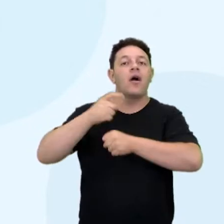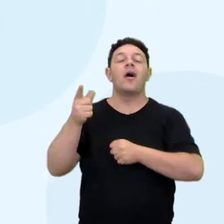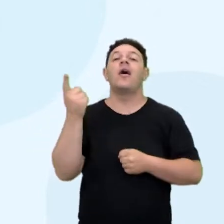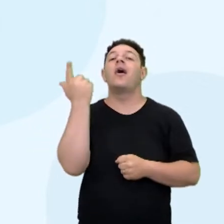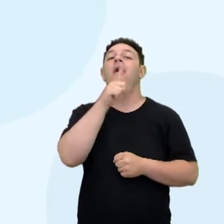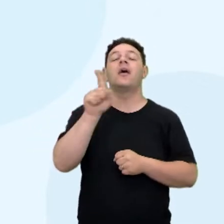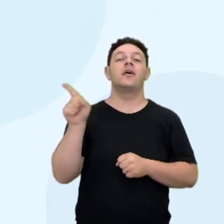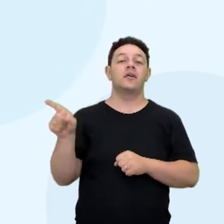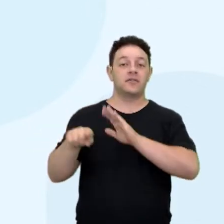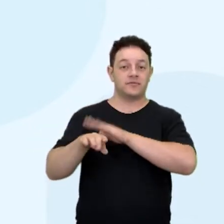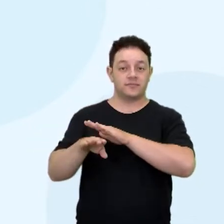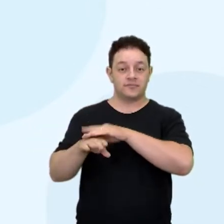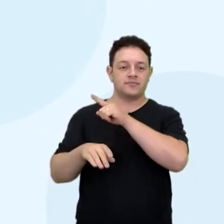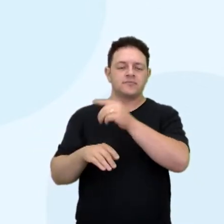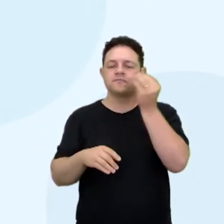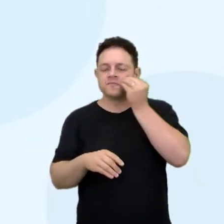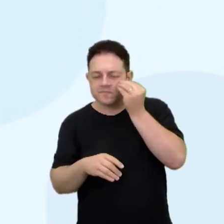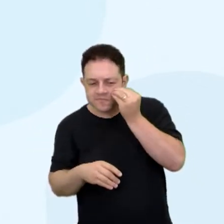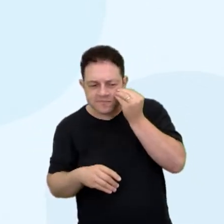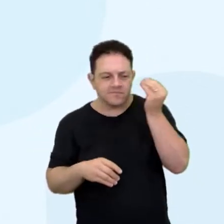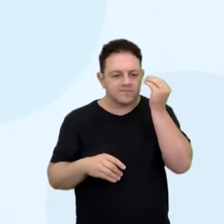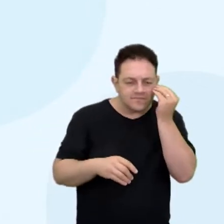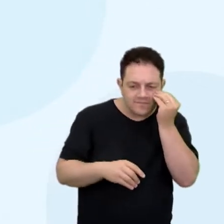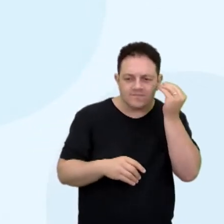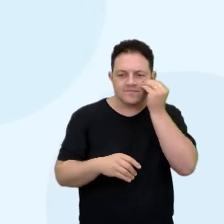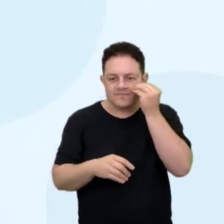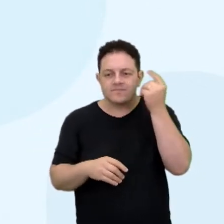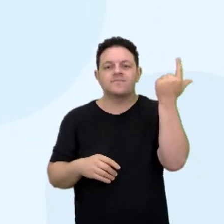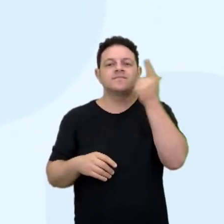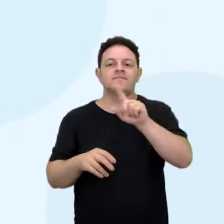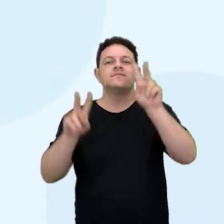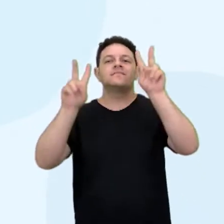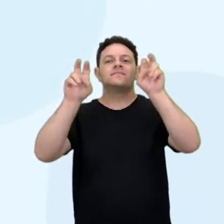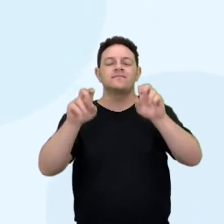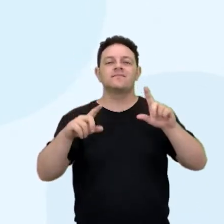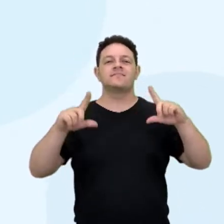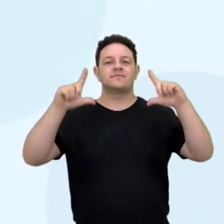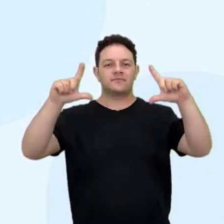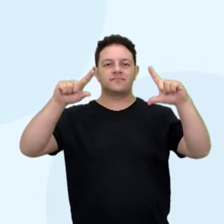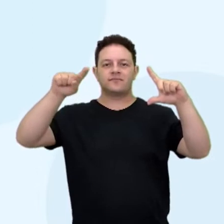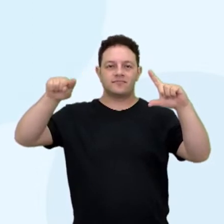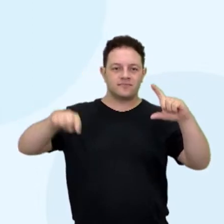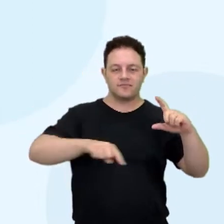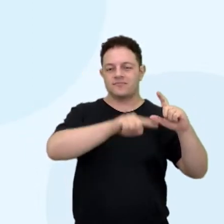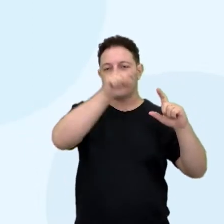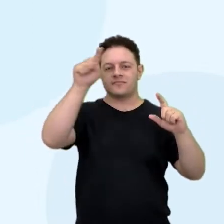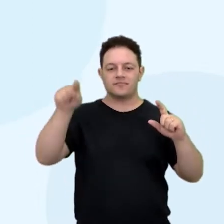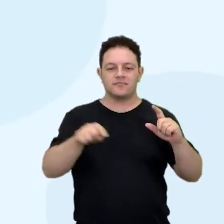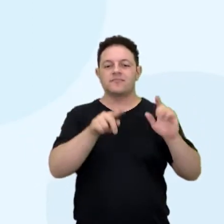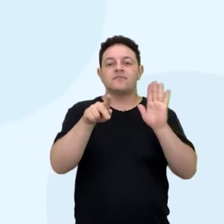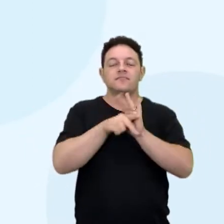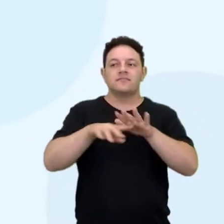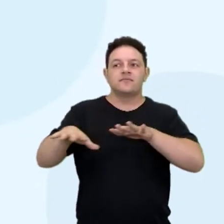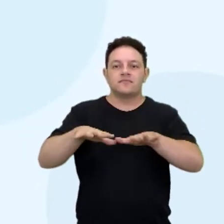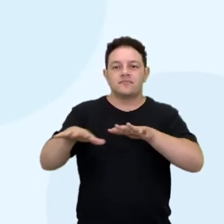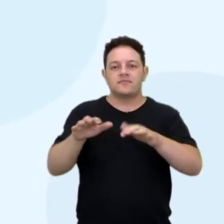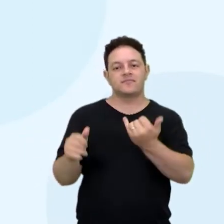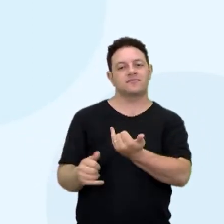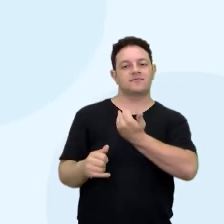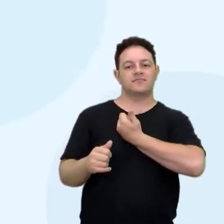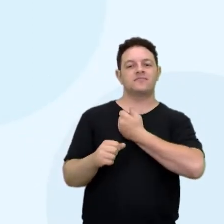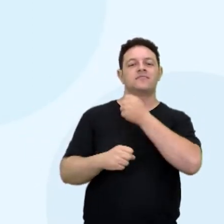produziu aí depois de vários testes, né, o que ele chama aí de catavento de terremoto, que é um sismógrafo na realidade, no ano